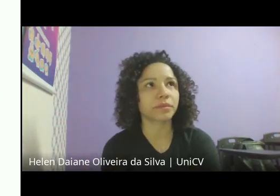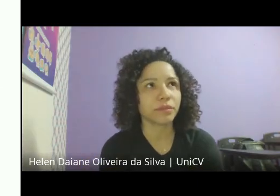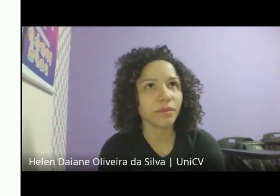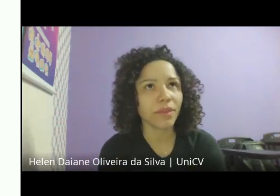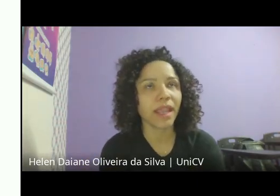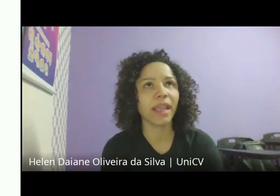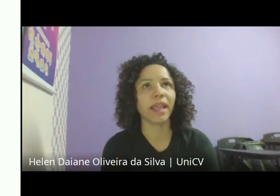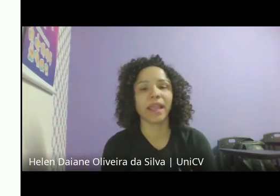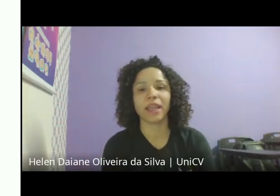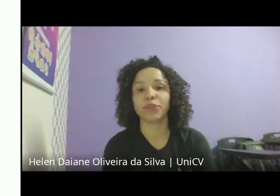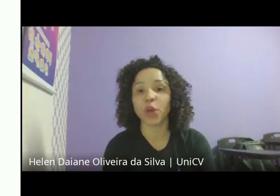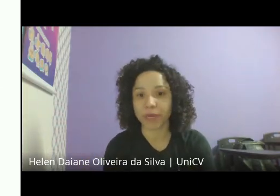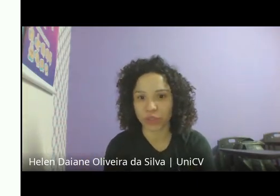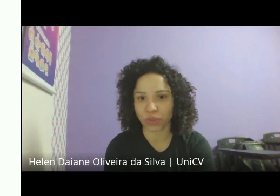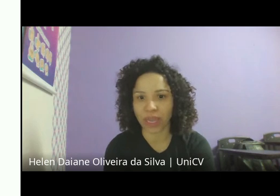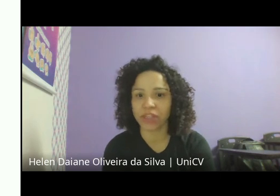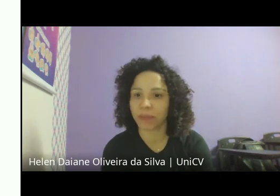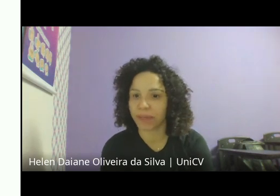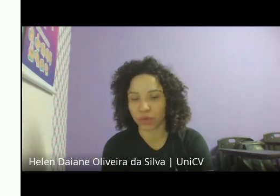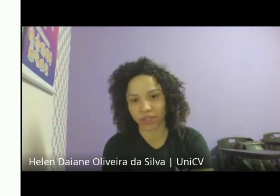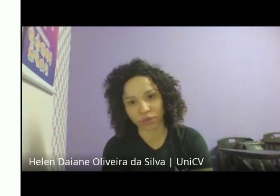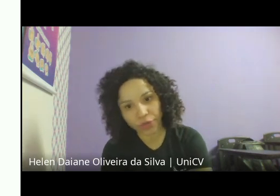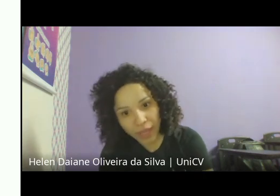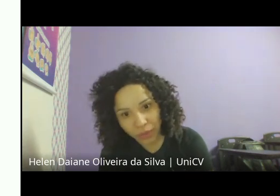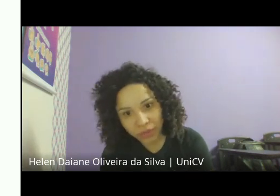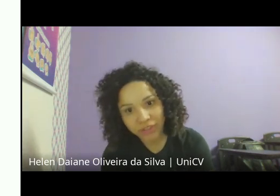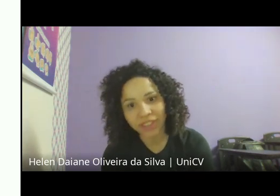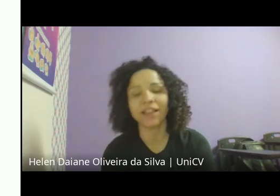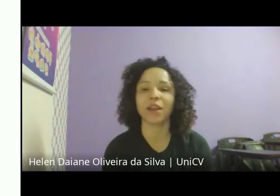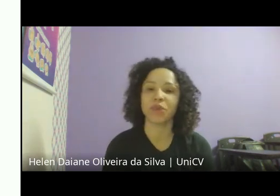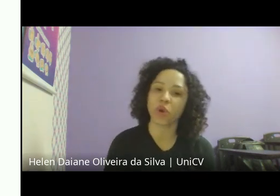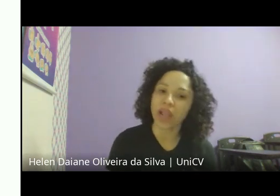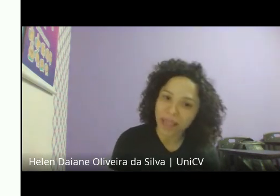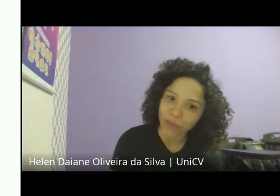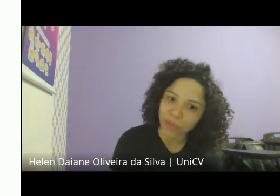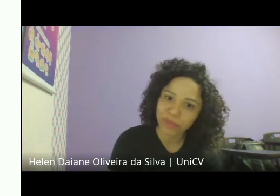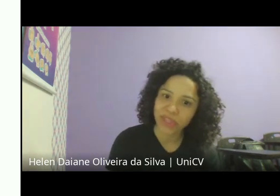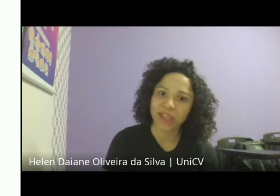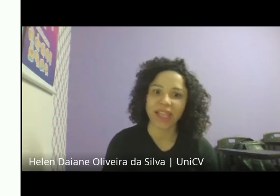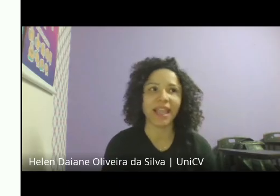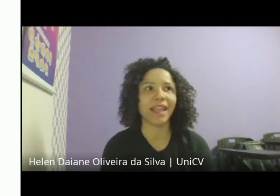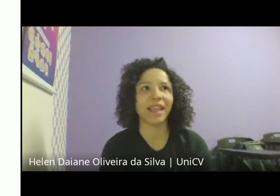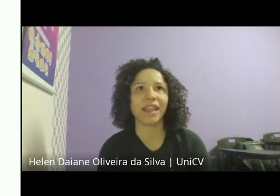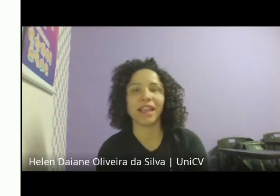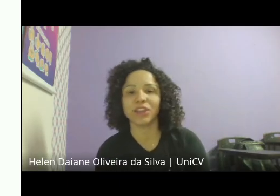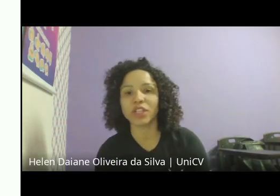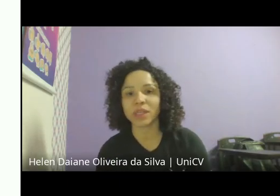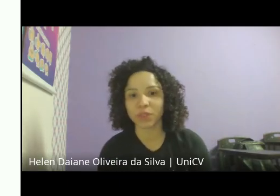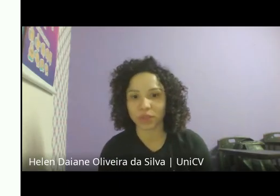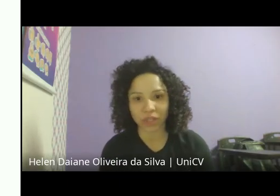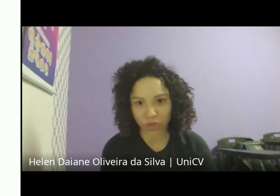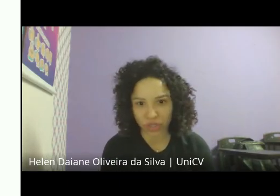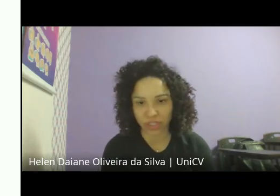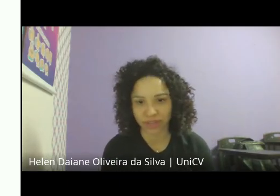Então, fui comprar chocolate, quem praticou a ação fui eu. Então, eu vou colocar eu. Nós